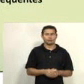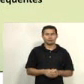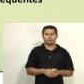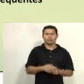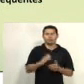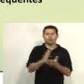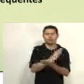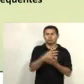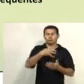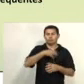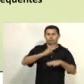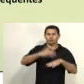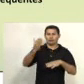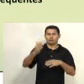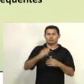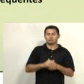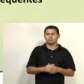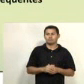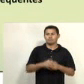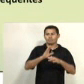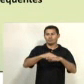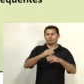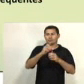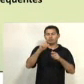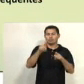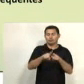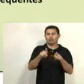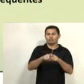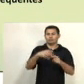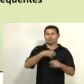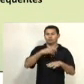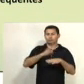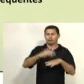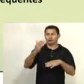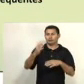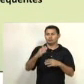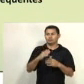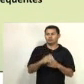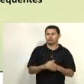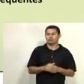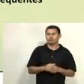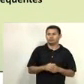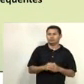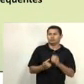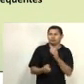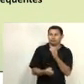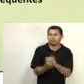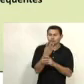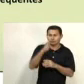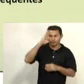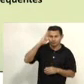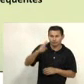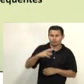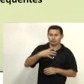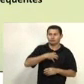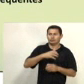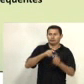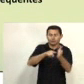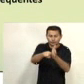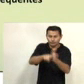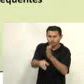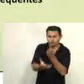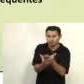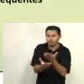é uma das formas mais, tá? A probabilidade então é uma das formas mais, das fundações fundamentais da moderna